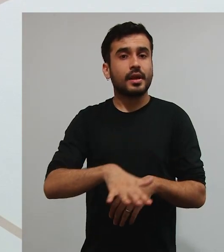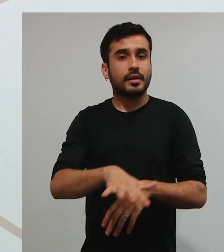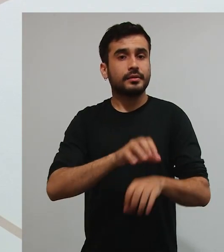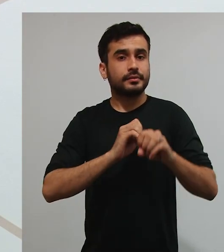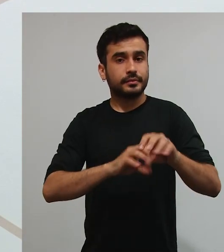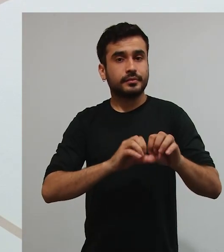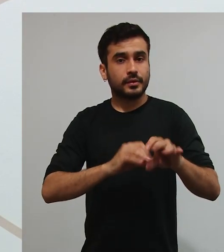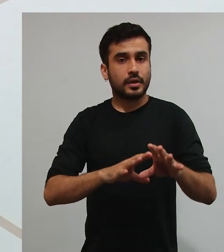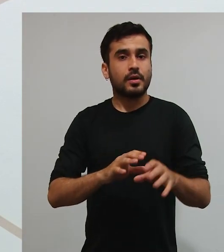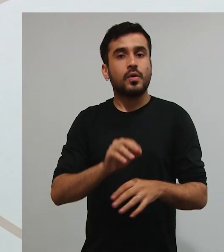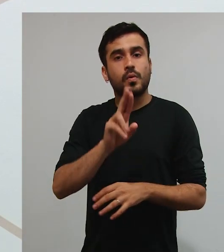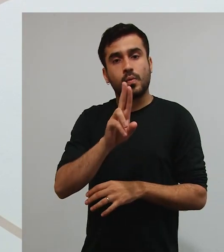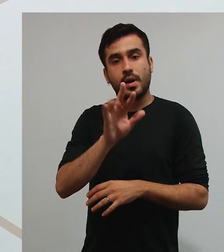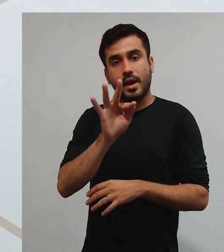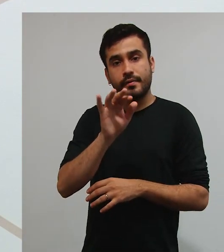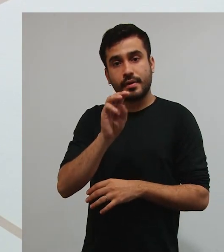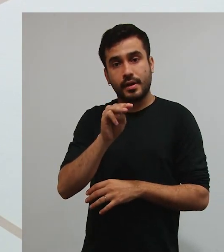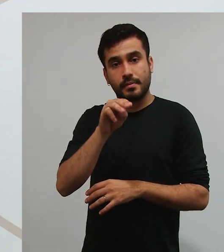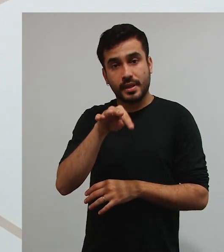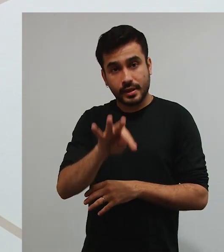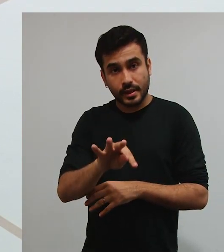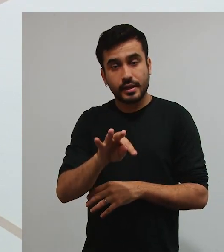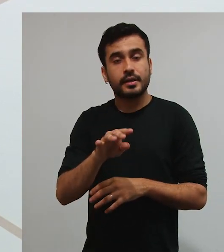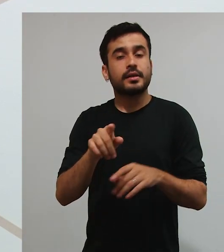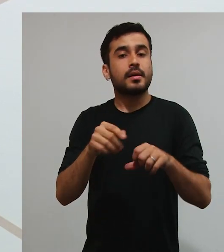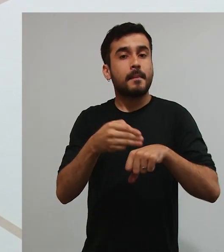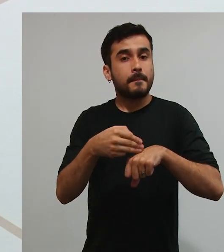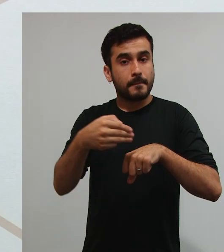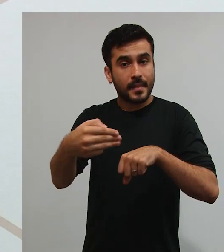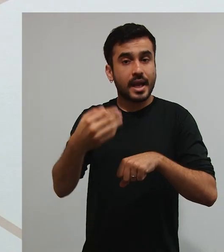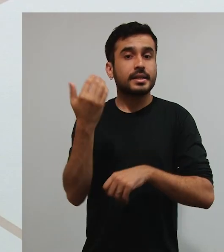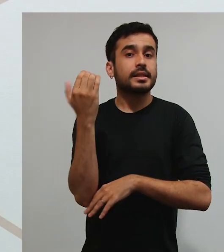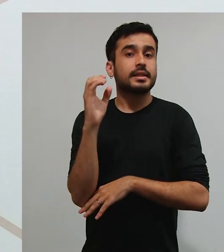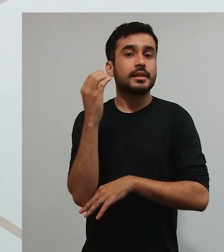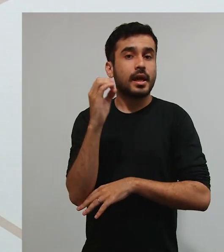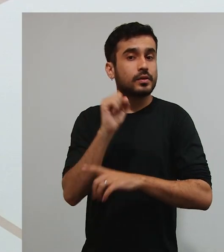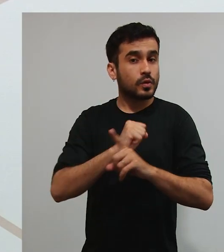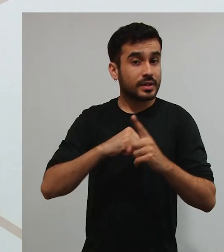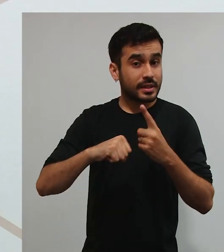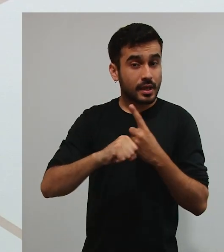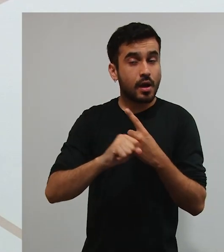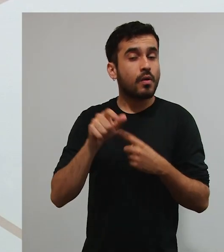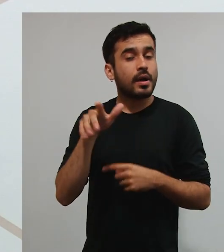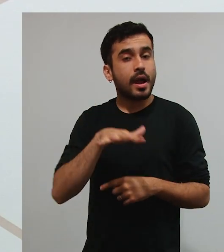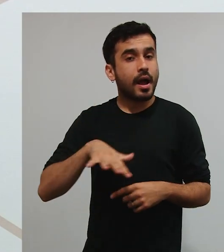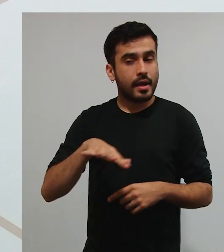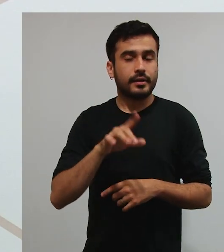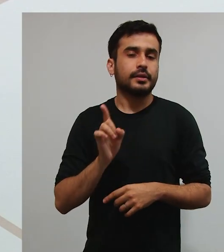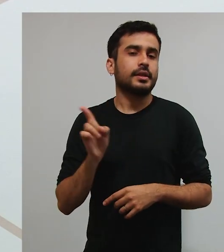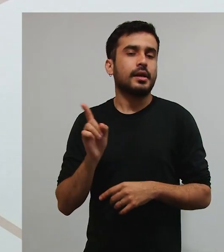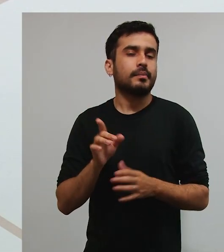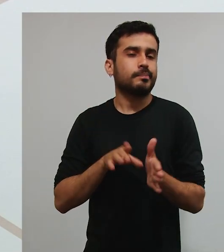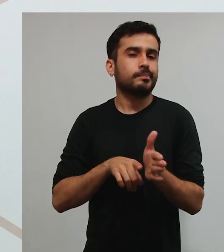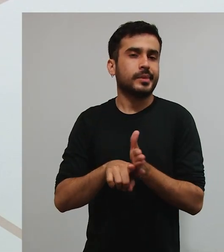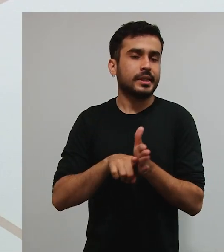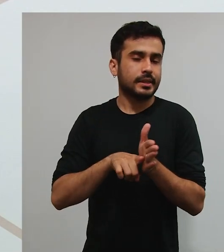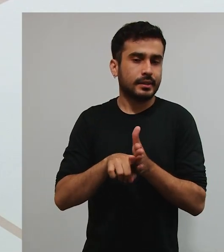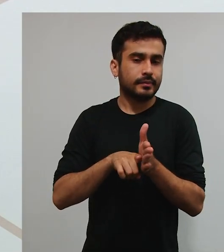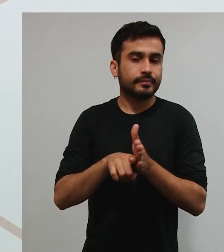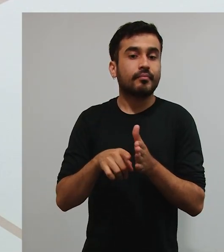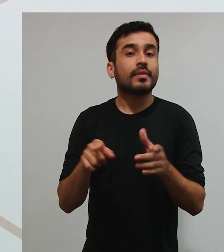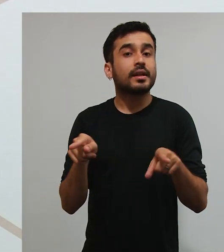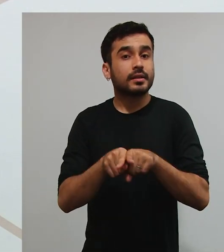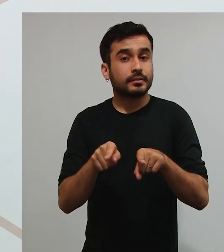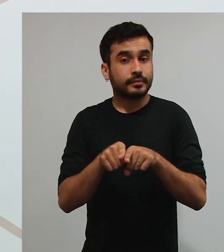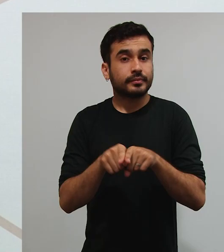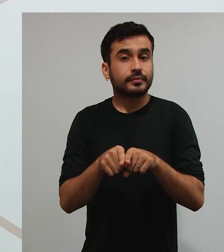educação pela Universidade Federal do Mato Grosso, mestre em ciências sociais, que é uma das áreas que ele pesquisa. E